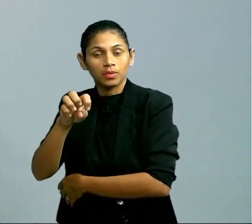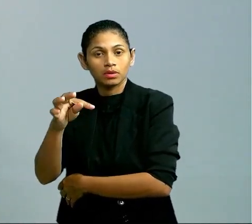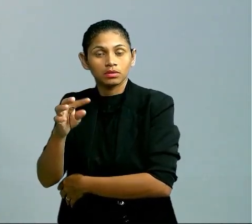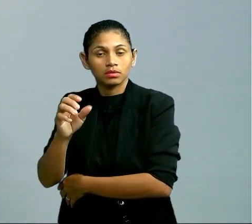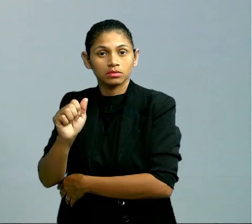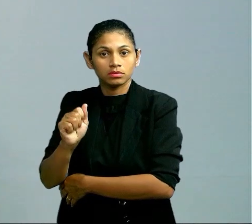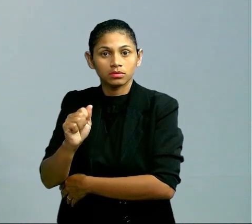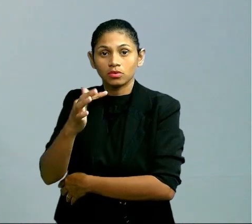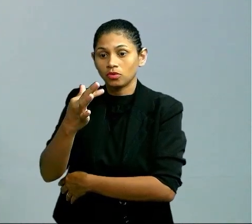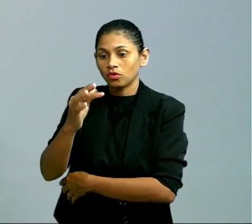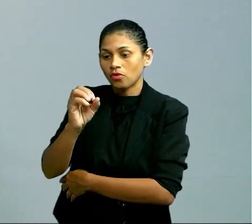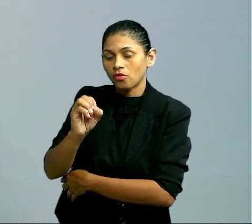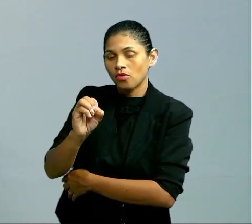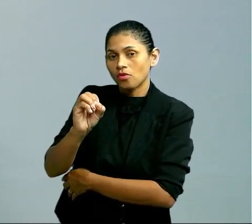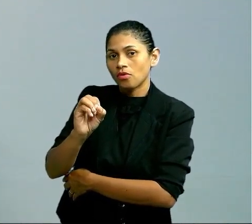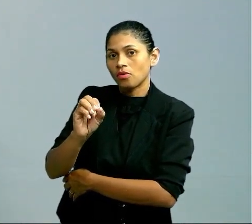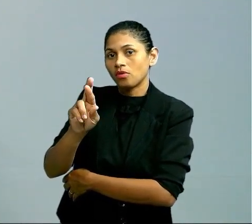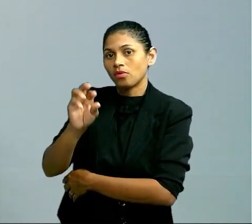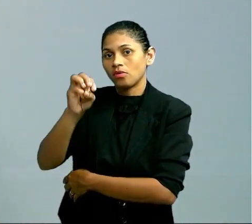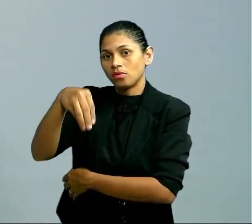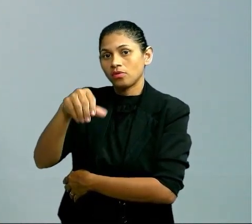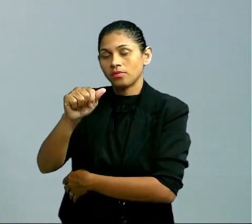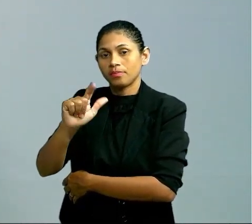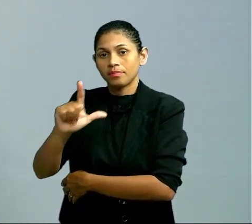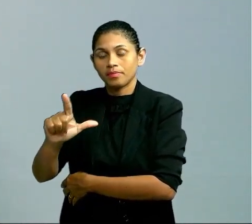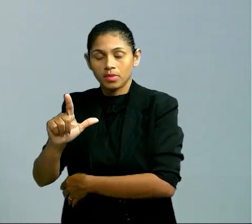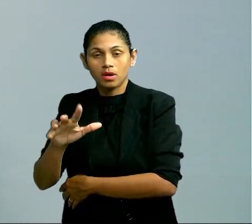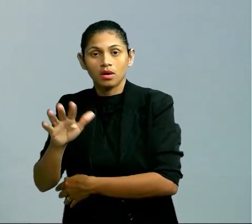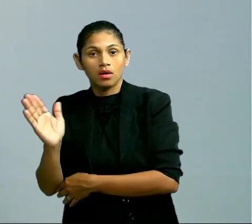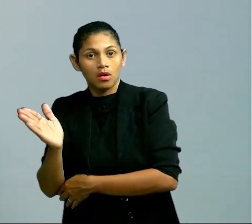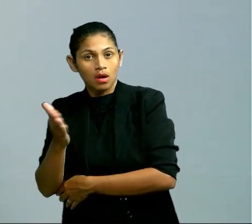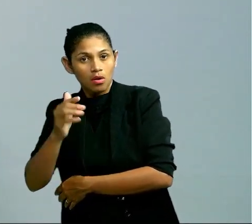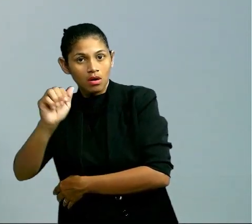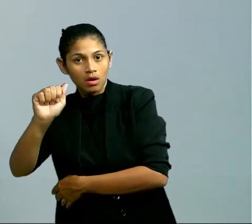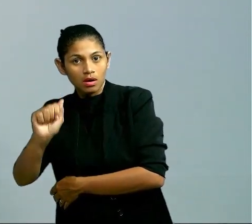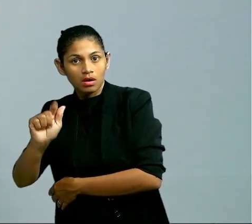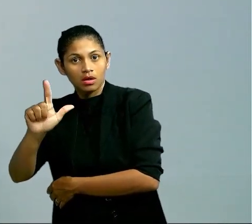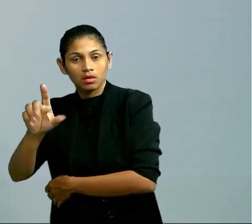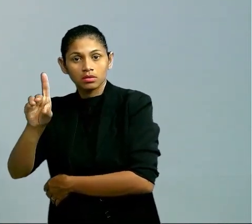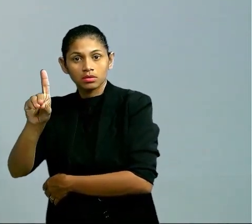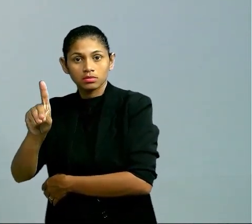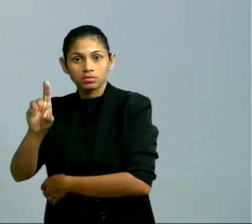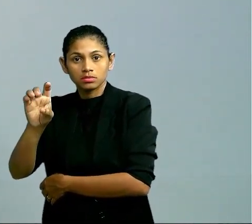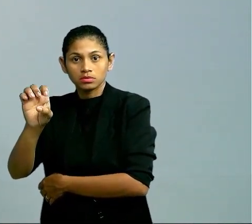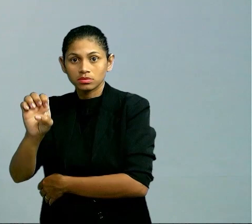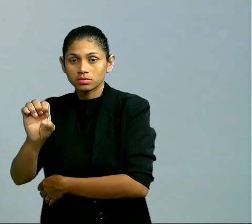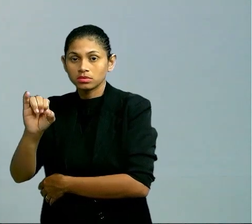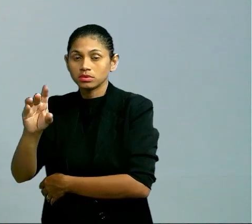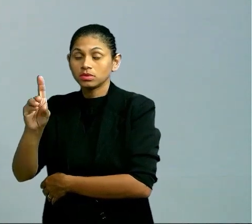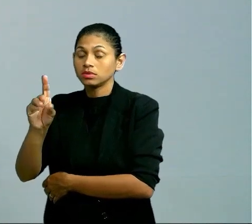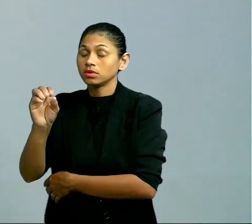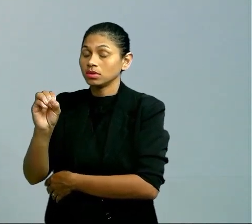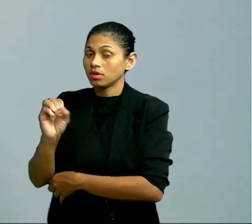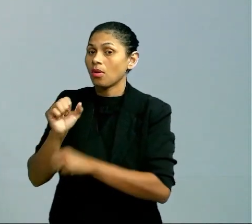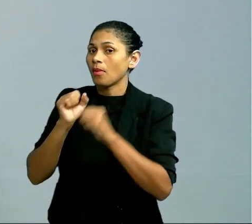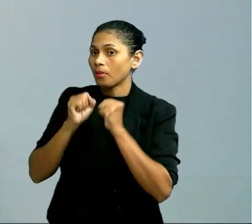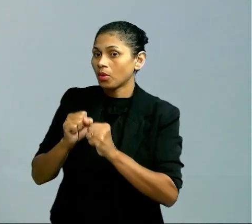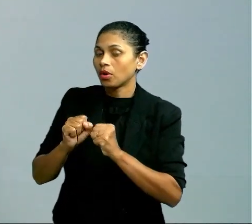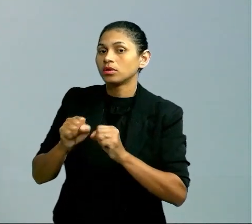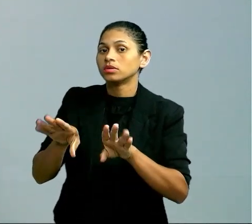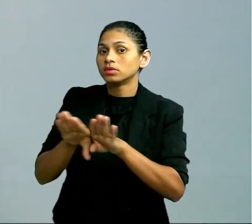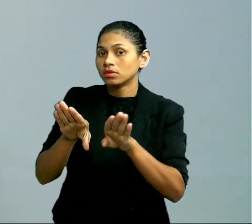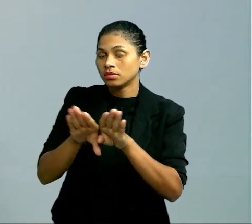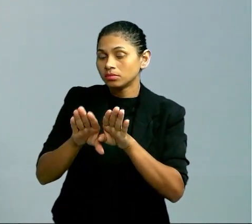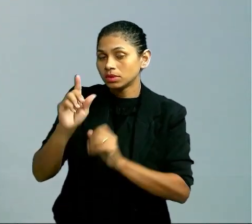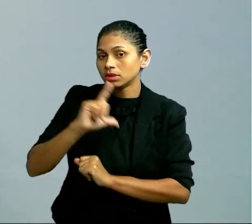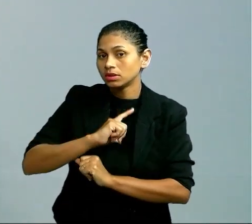ter um formaldeído, que é uma nomenclatura usual, mas nós também podemos ter a nomenclatura comercial, que é o formol.